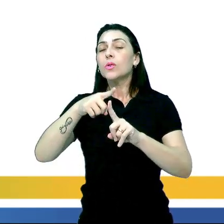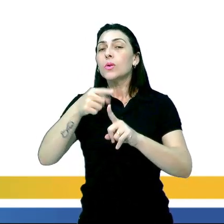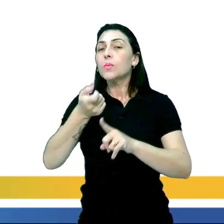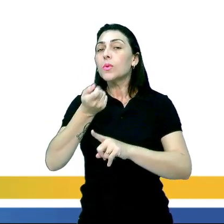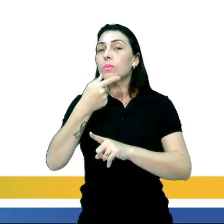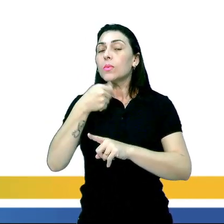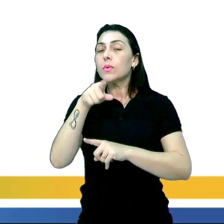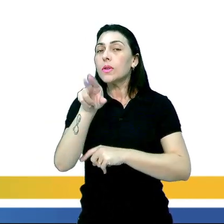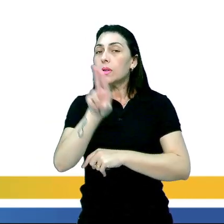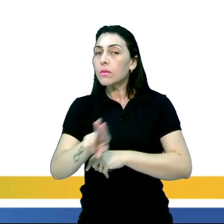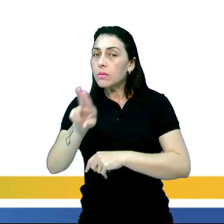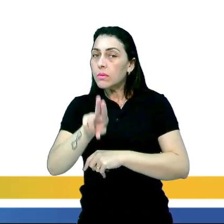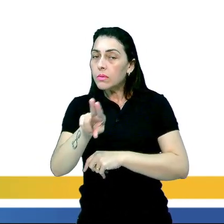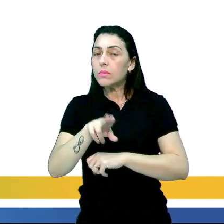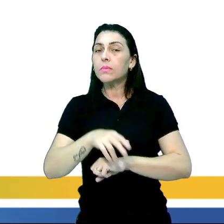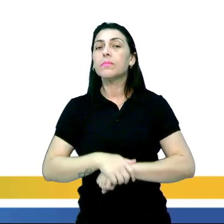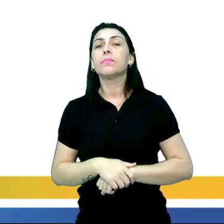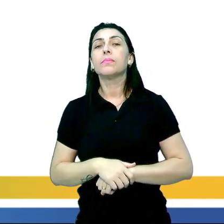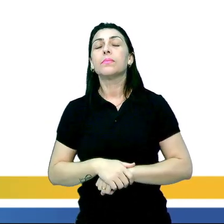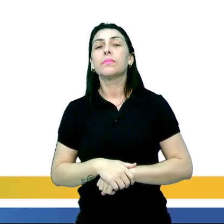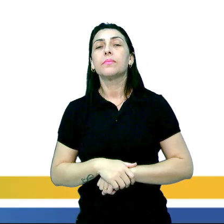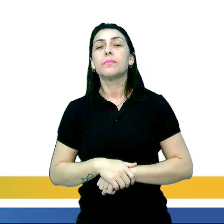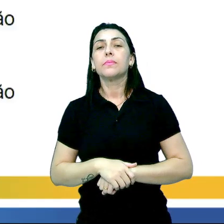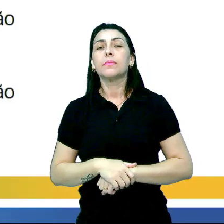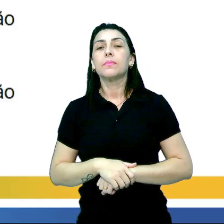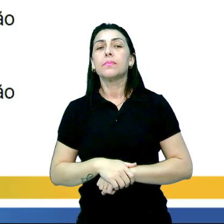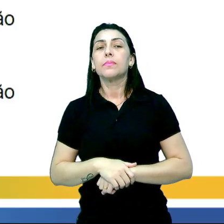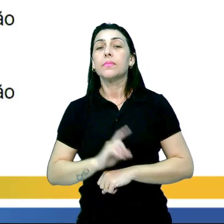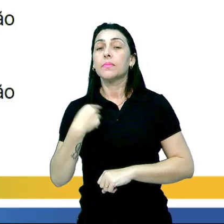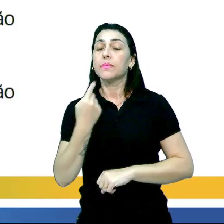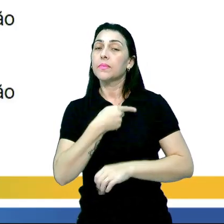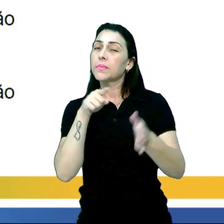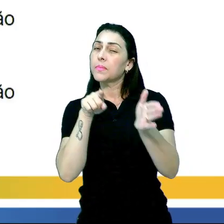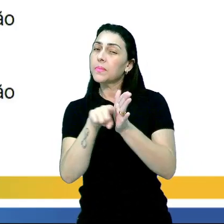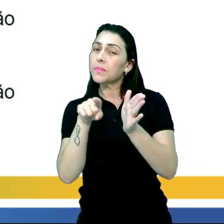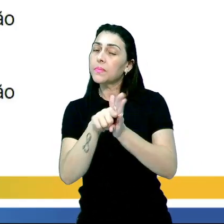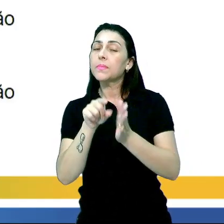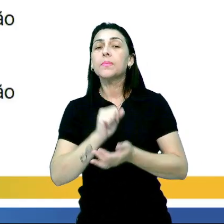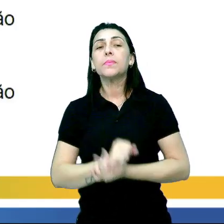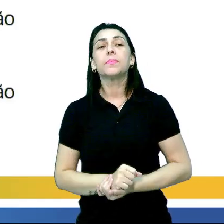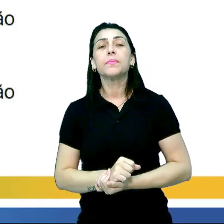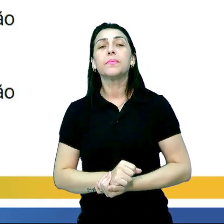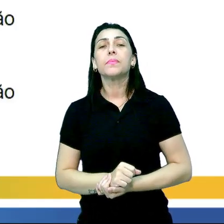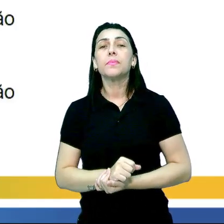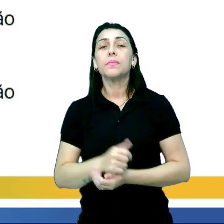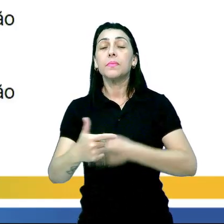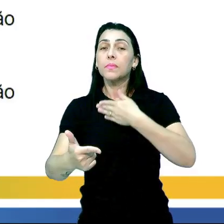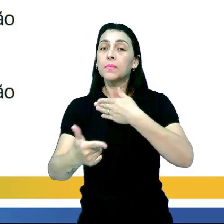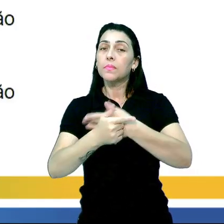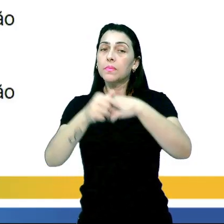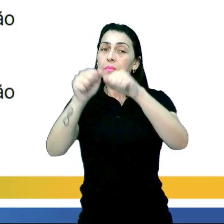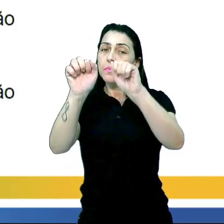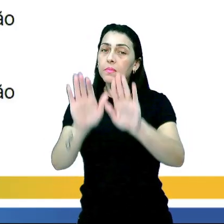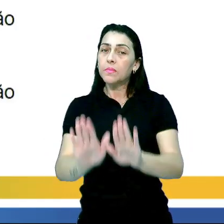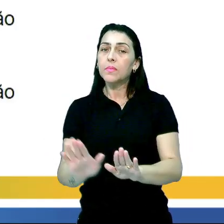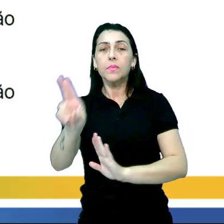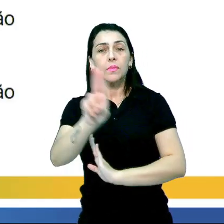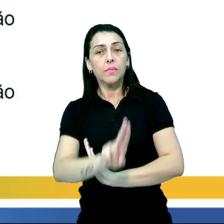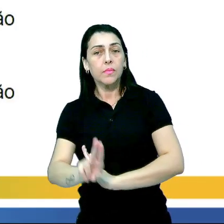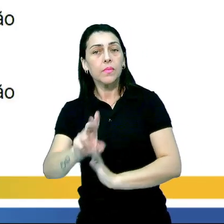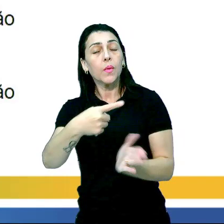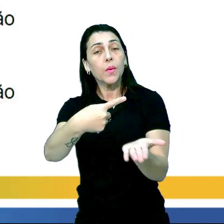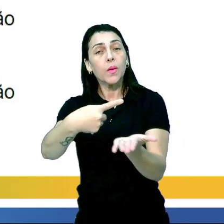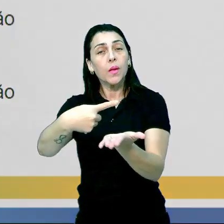você está adquirindo. Então, vamos à nossa questão, que é o que interessa. E aí nós temos aí no